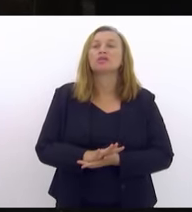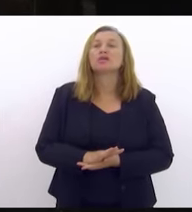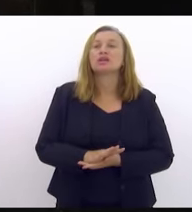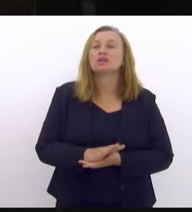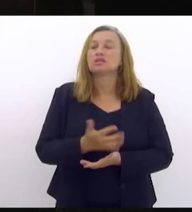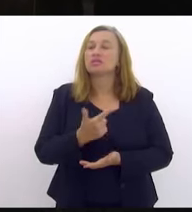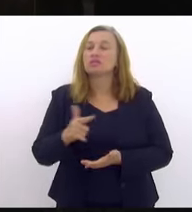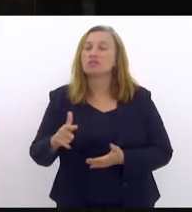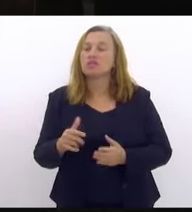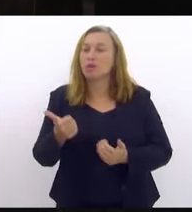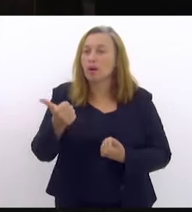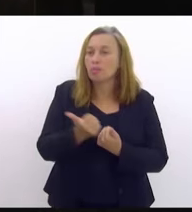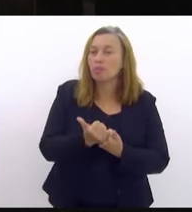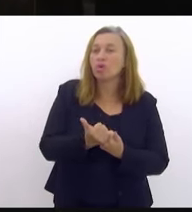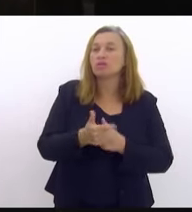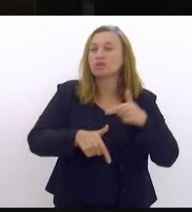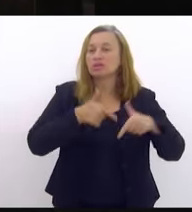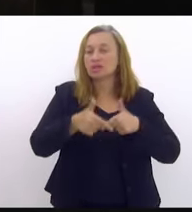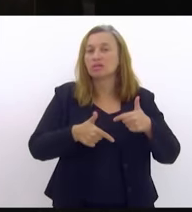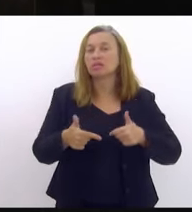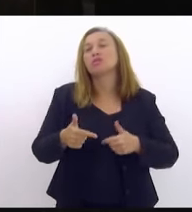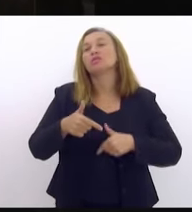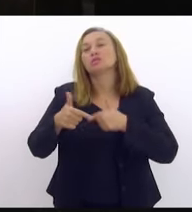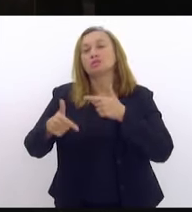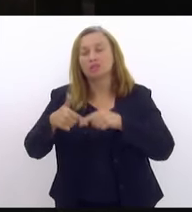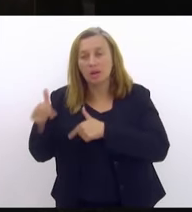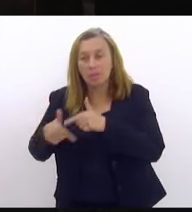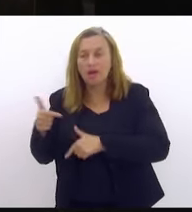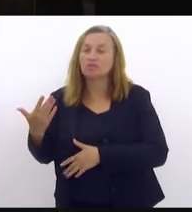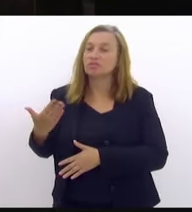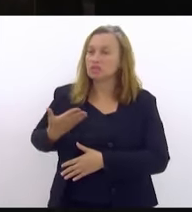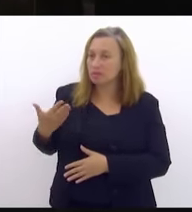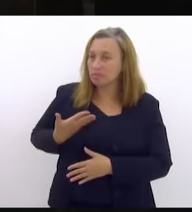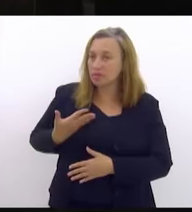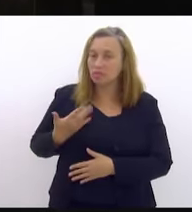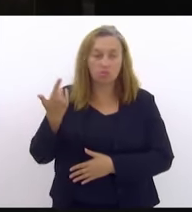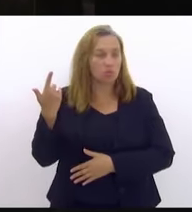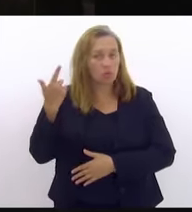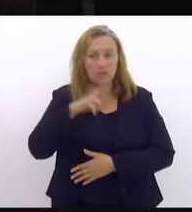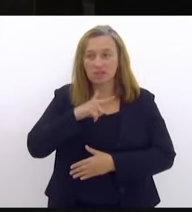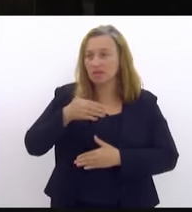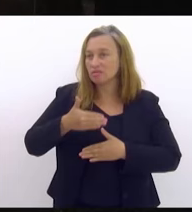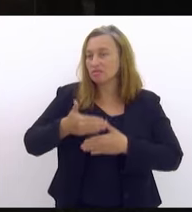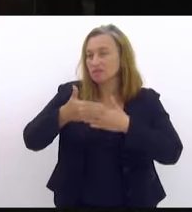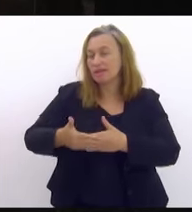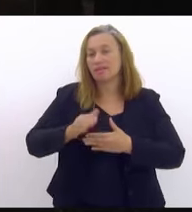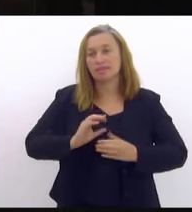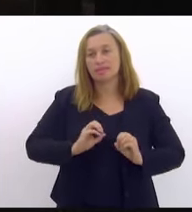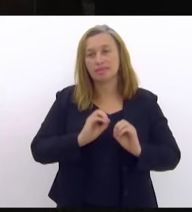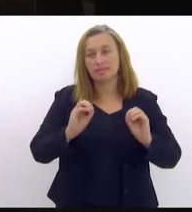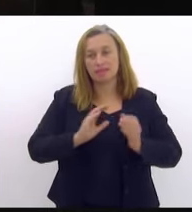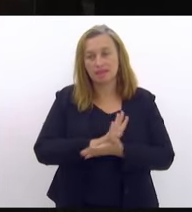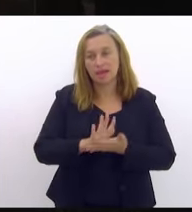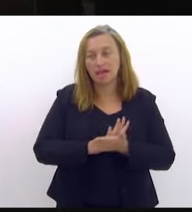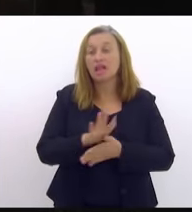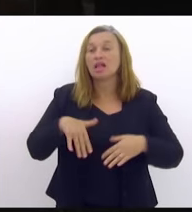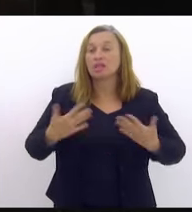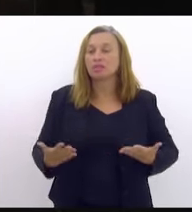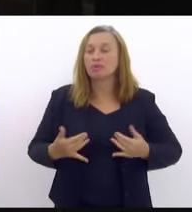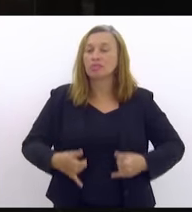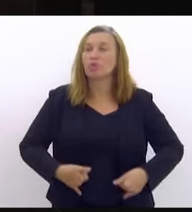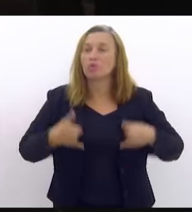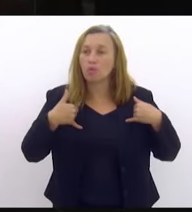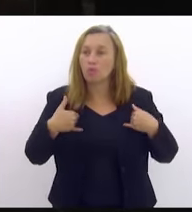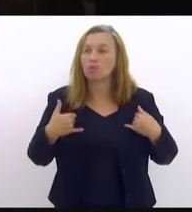não for o trabalho dos amigos, dos colegas de trabalho, a gente não consegue avançar. Então, para mim, é uma honra muito